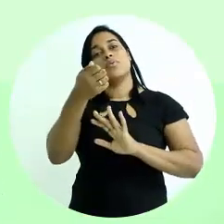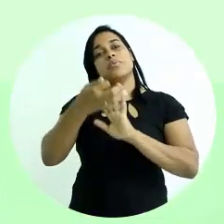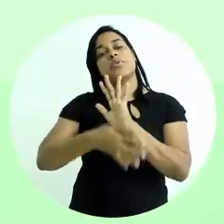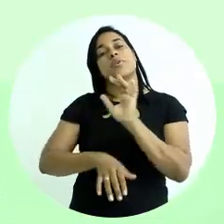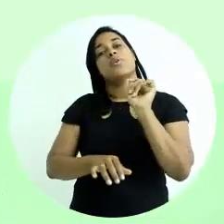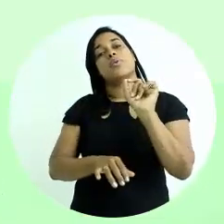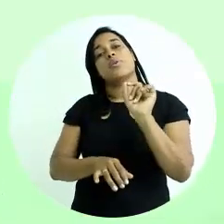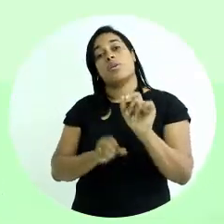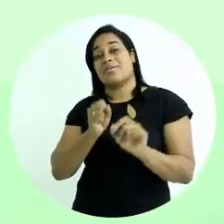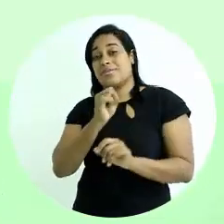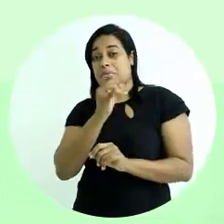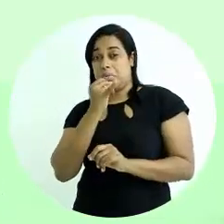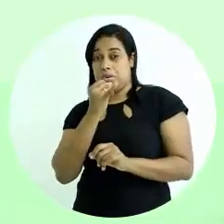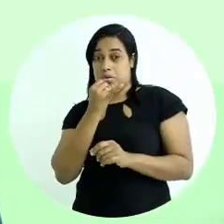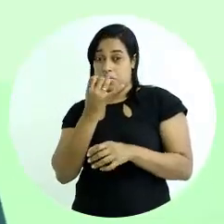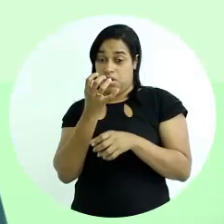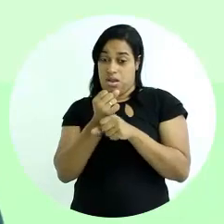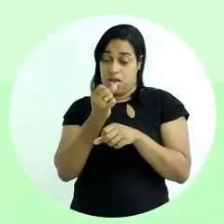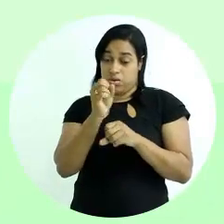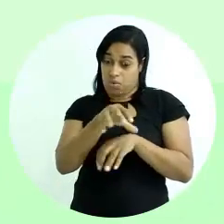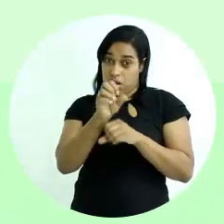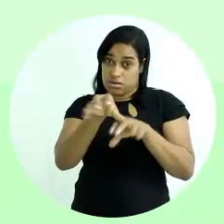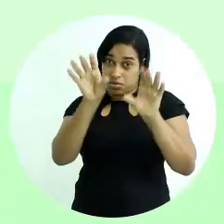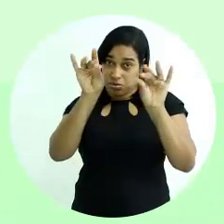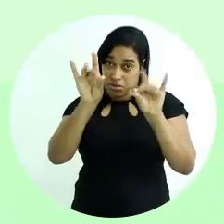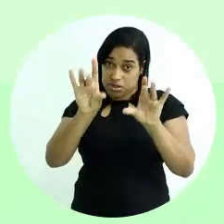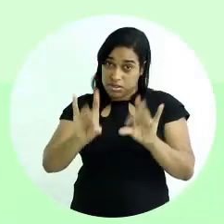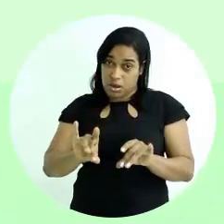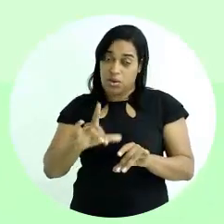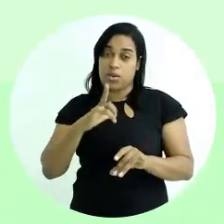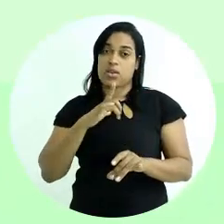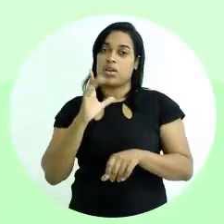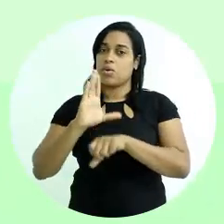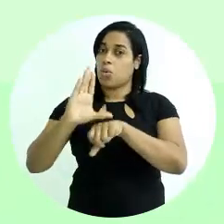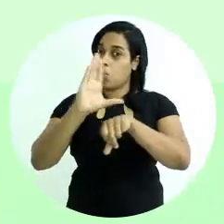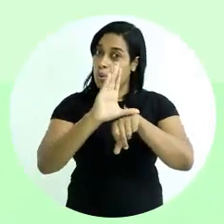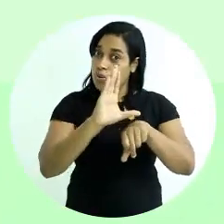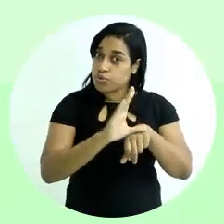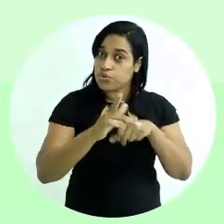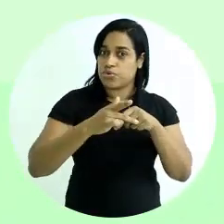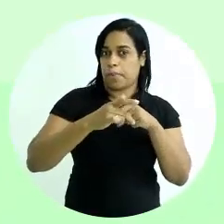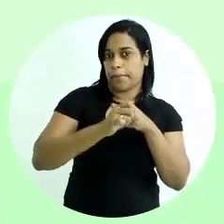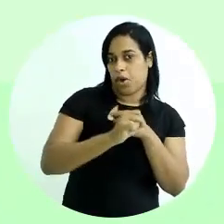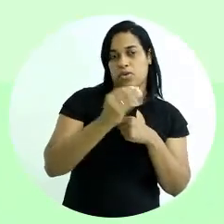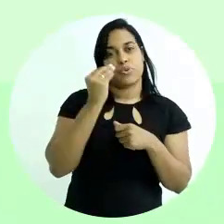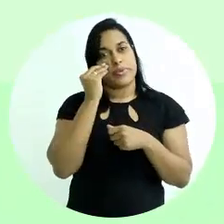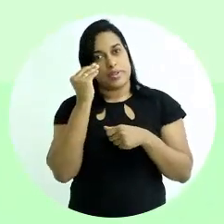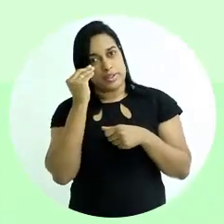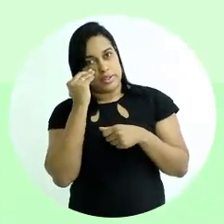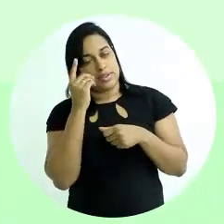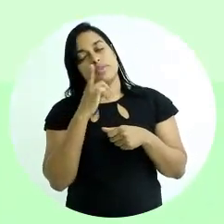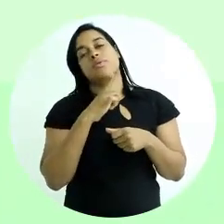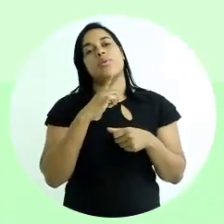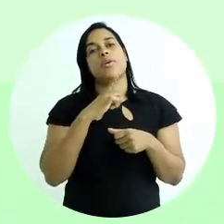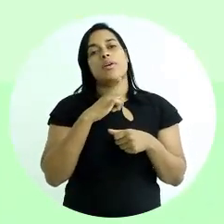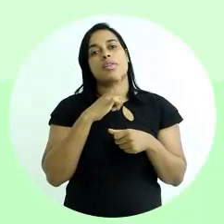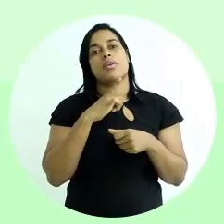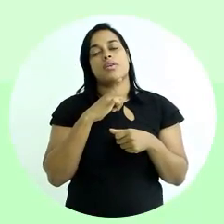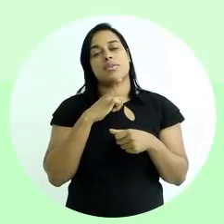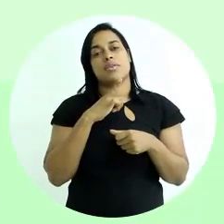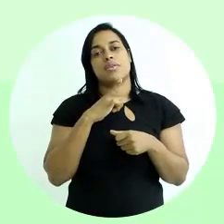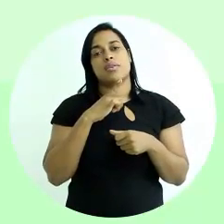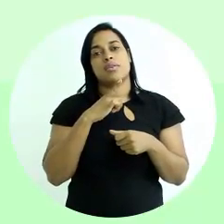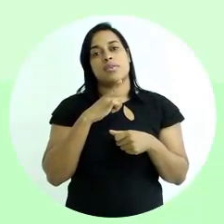ainda prevê que no caso da educação especial vai haver recursos especiais que tem aí um